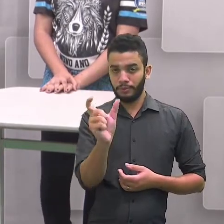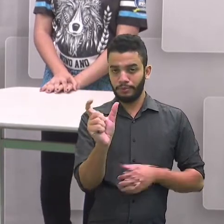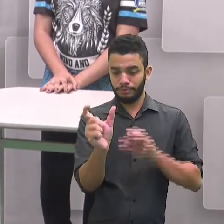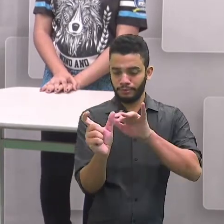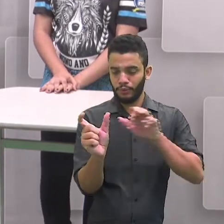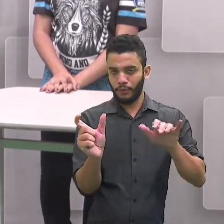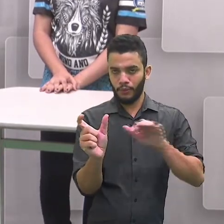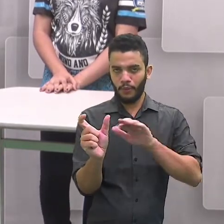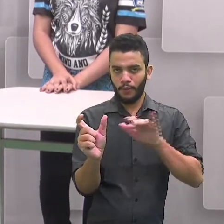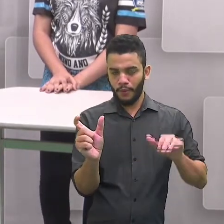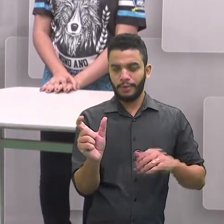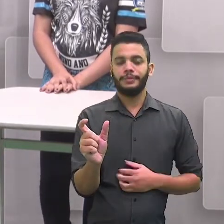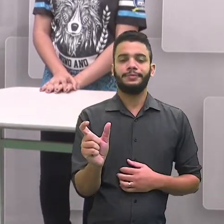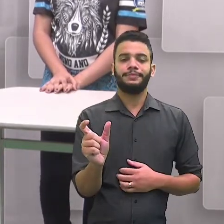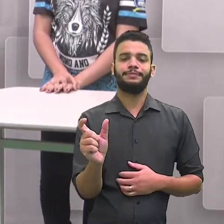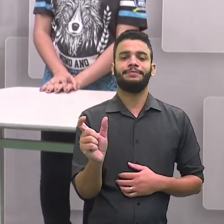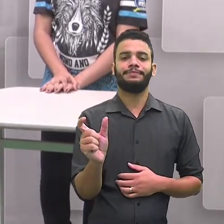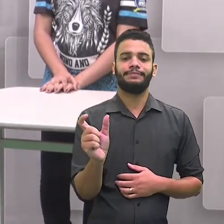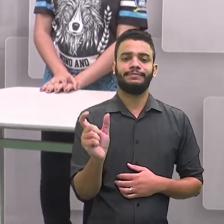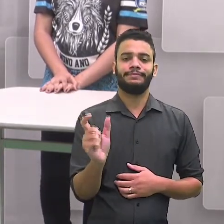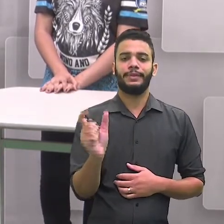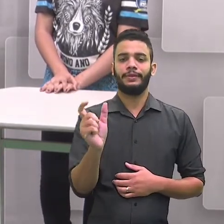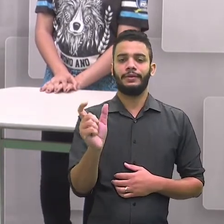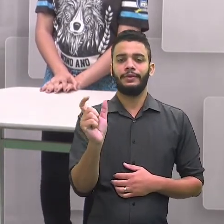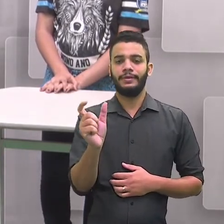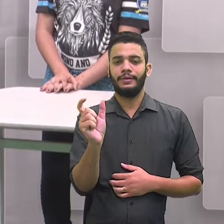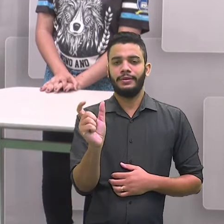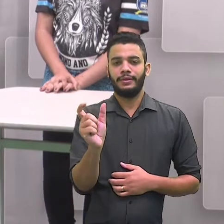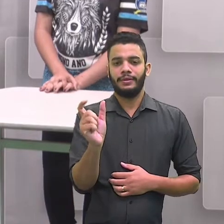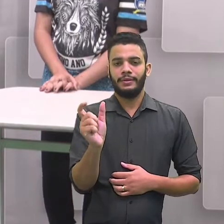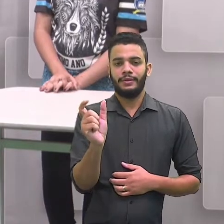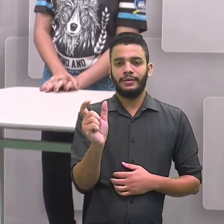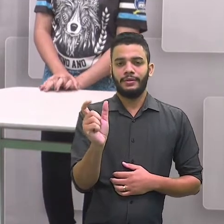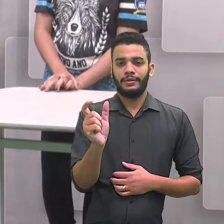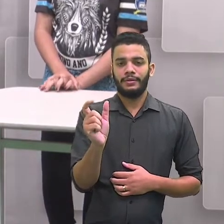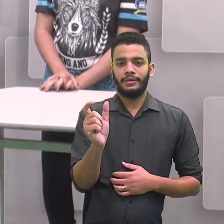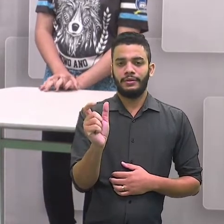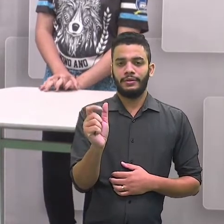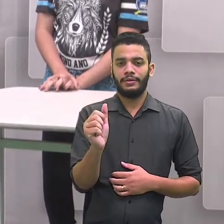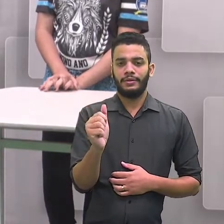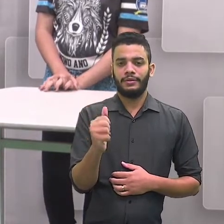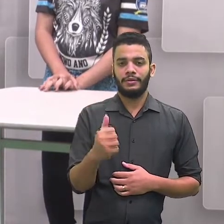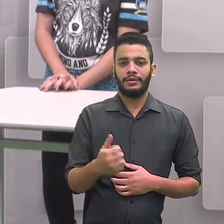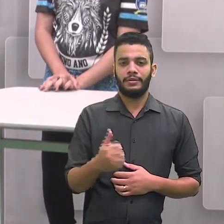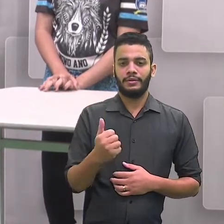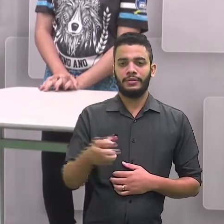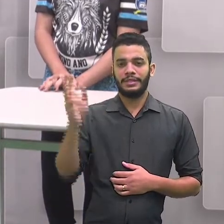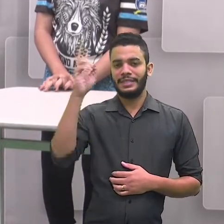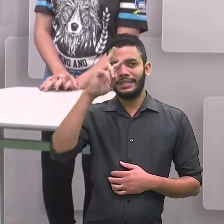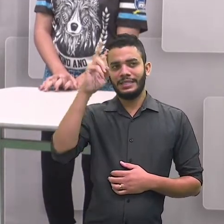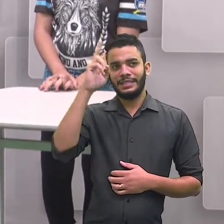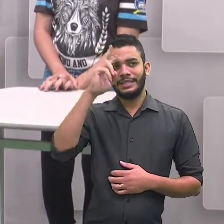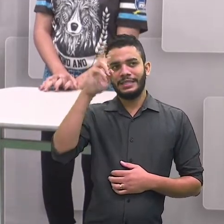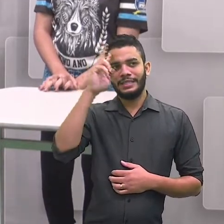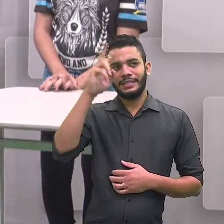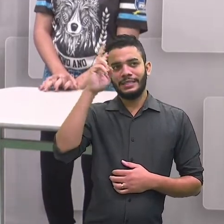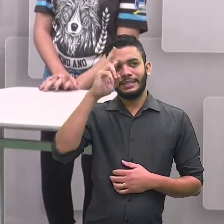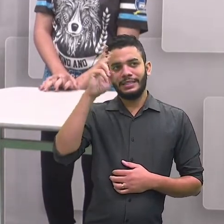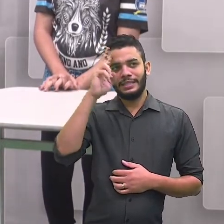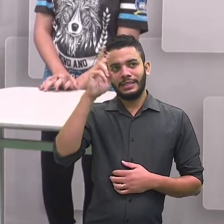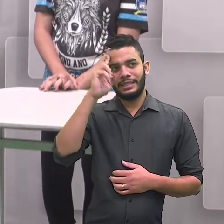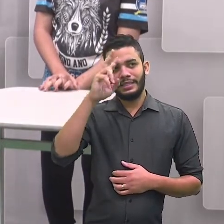Vamos para continuar agora, né, gente? A primeira palavra. Vocês lembram quem foi a última a soletrar? Acho que foi